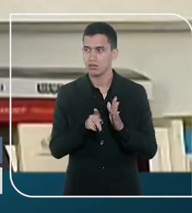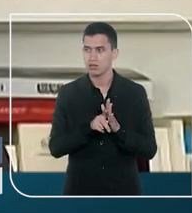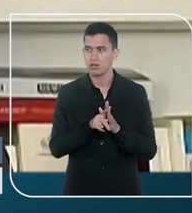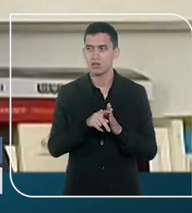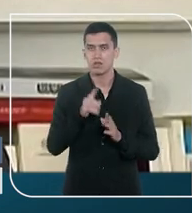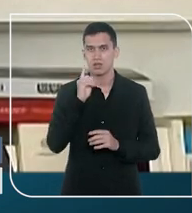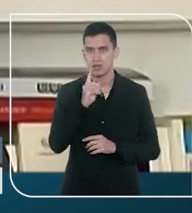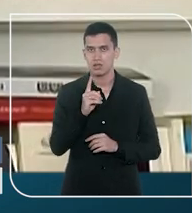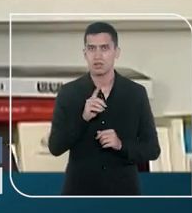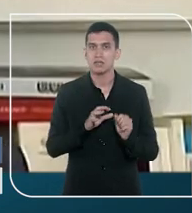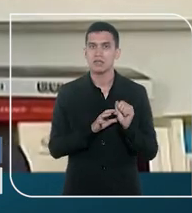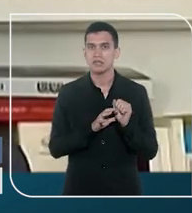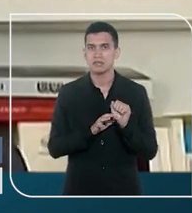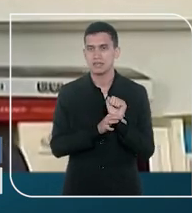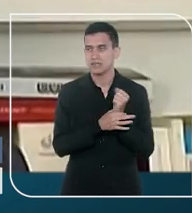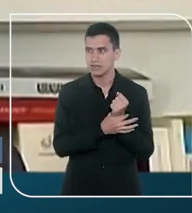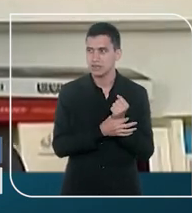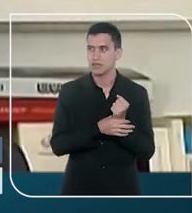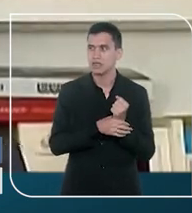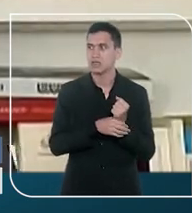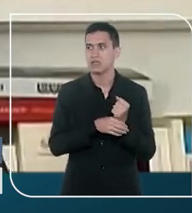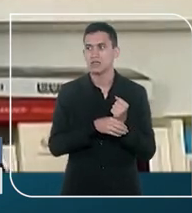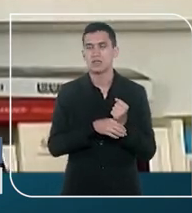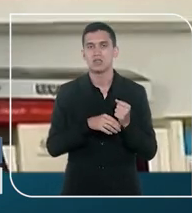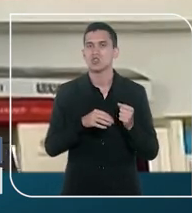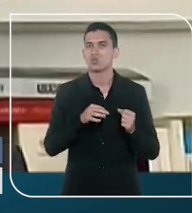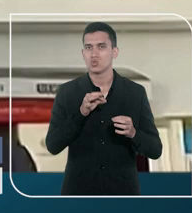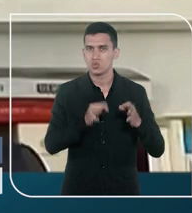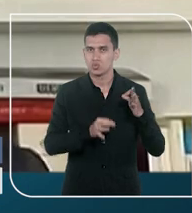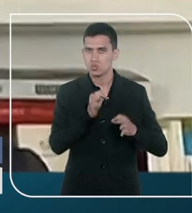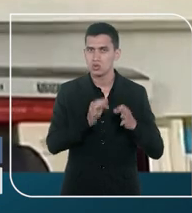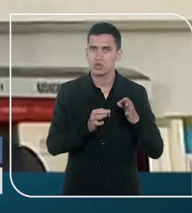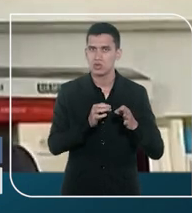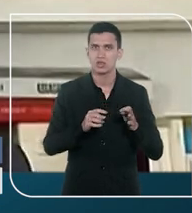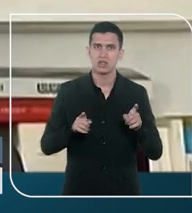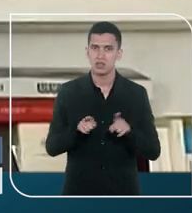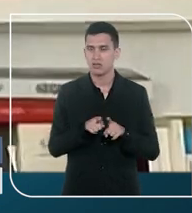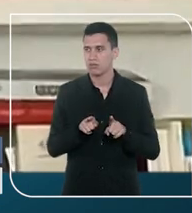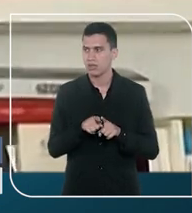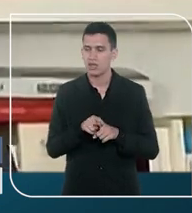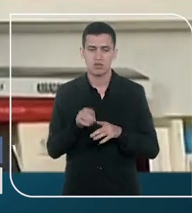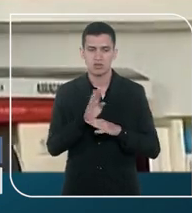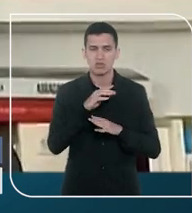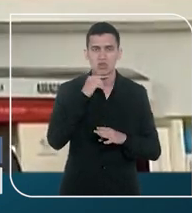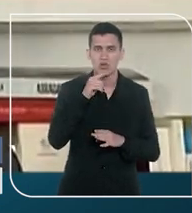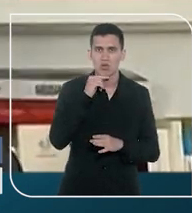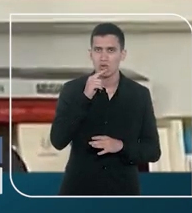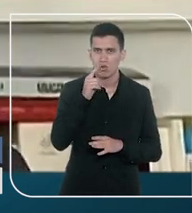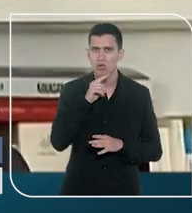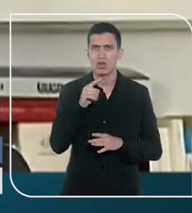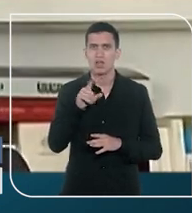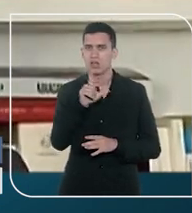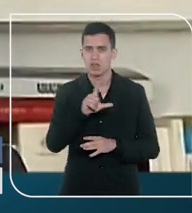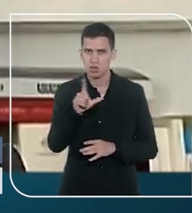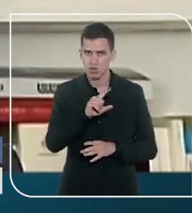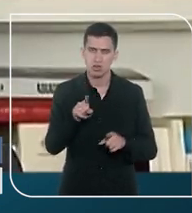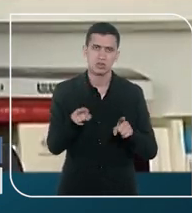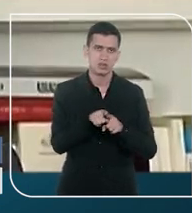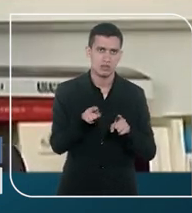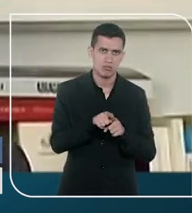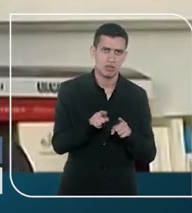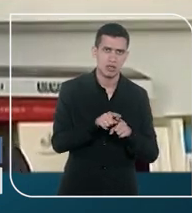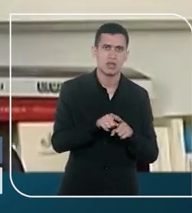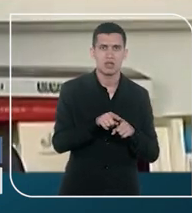em segurança jurídica. A gente precisa da preclusão, preclusão temporal, preclusão consumativa, preclusão lógica, preclusão